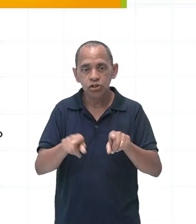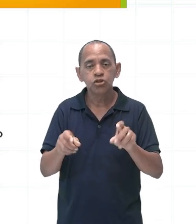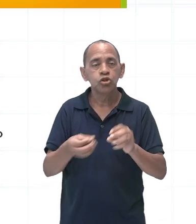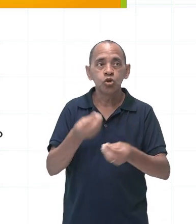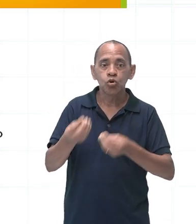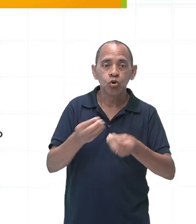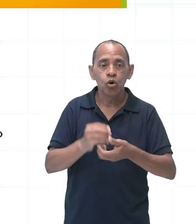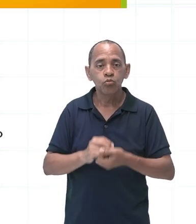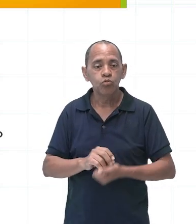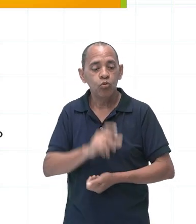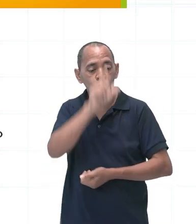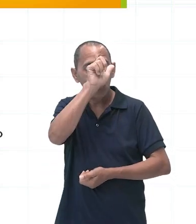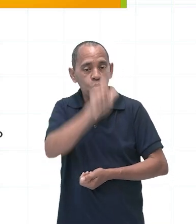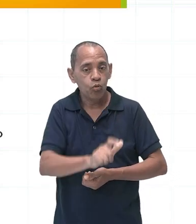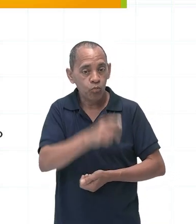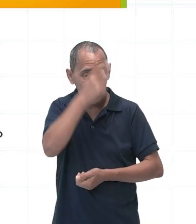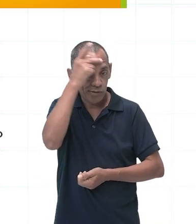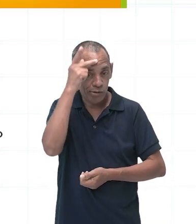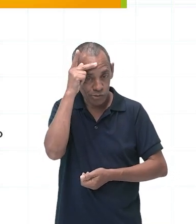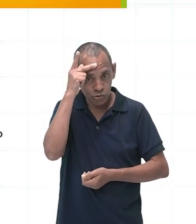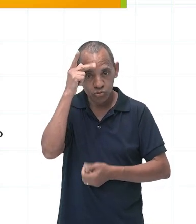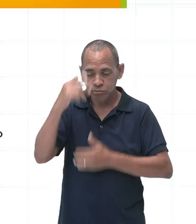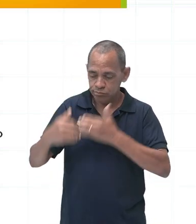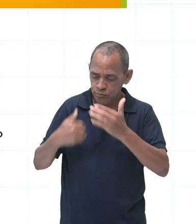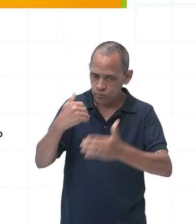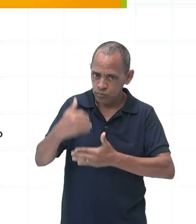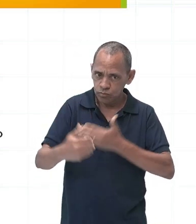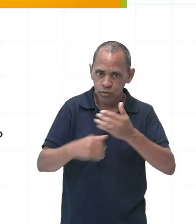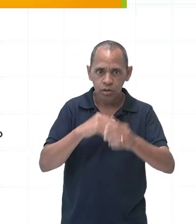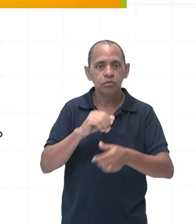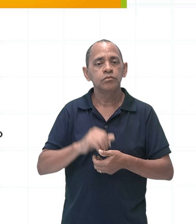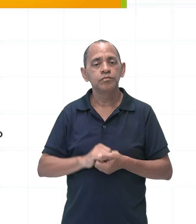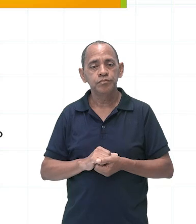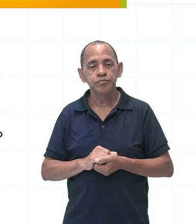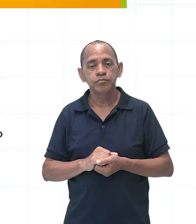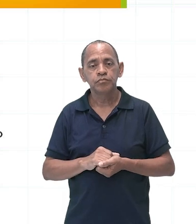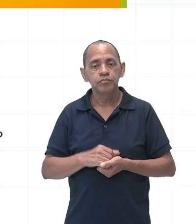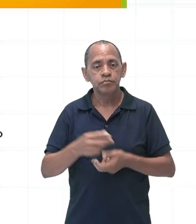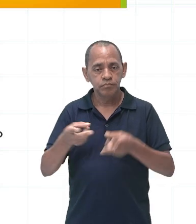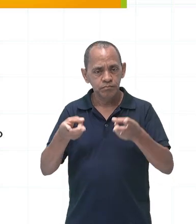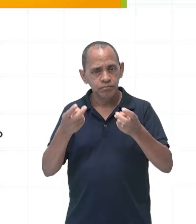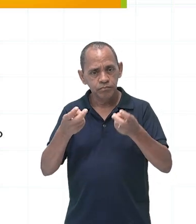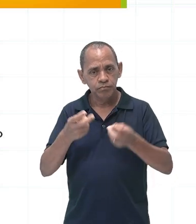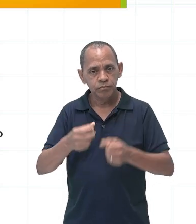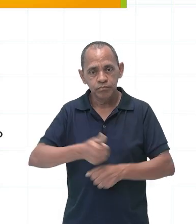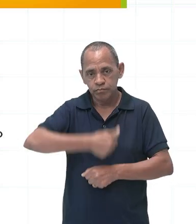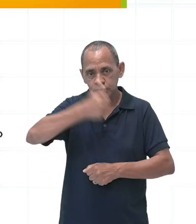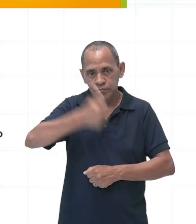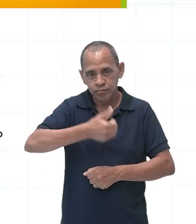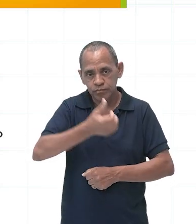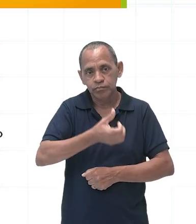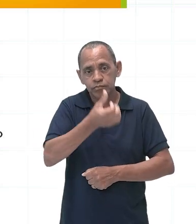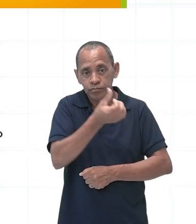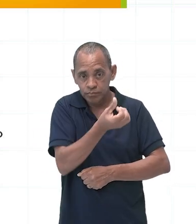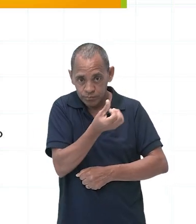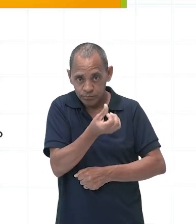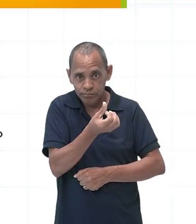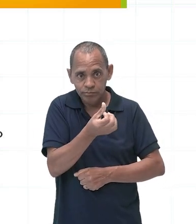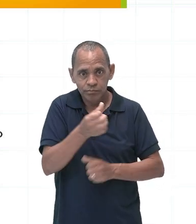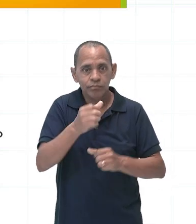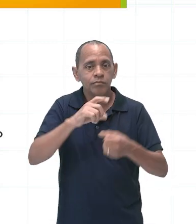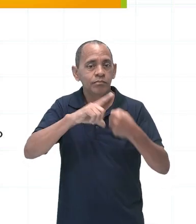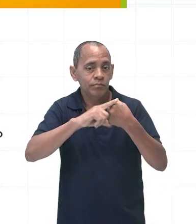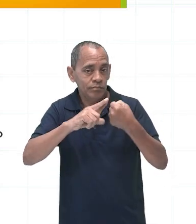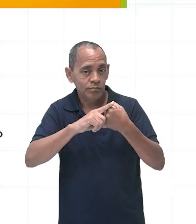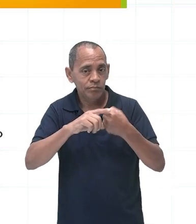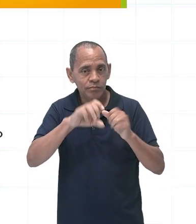como pessoa em desenvolvimento. Então vejam, gente, que nestes primeiros 6 artigos do ECA